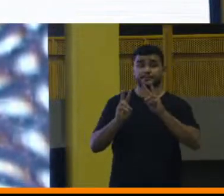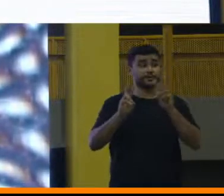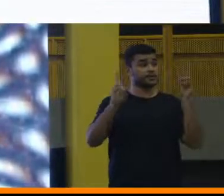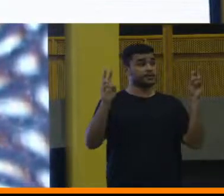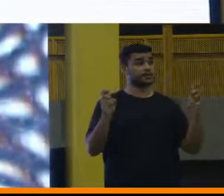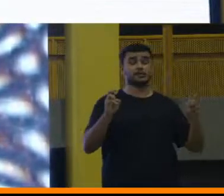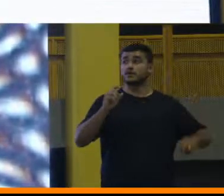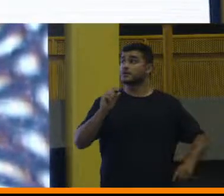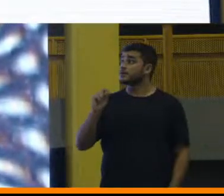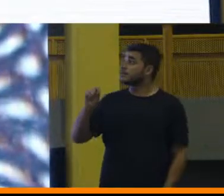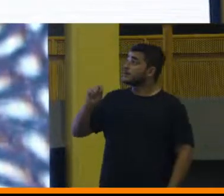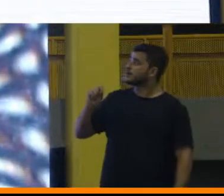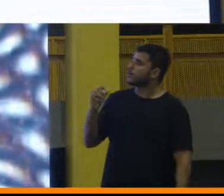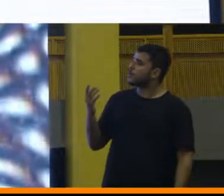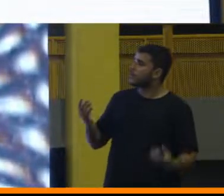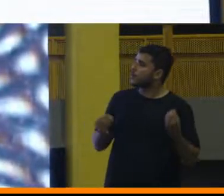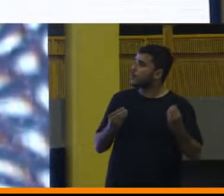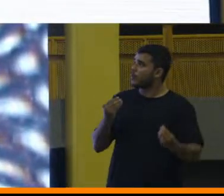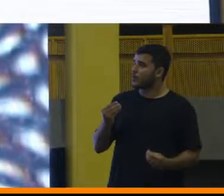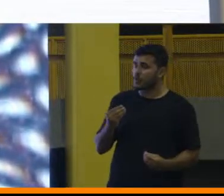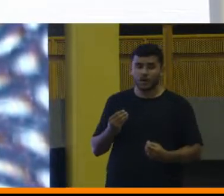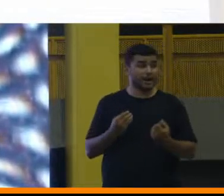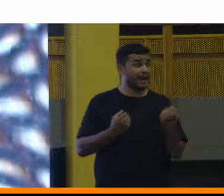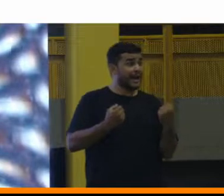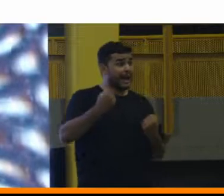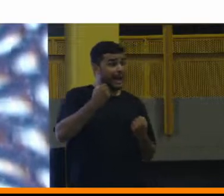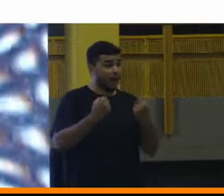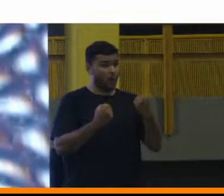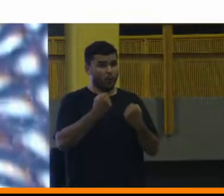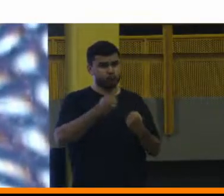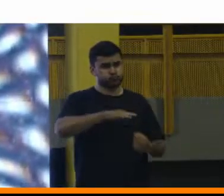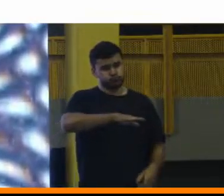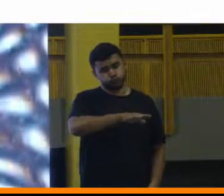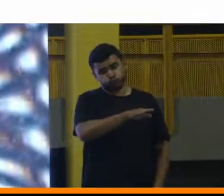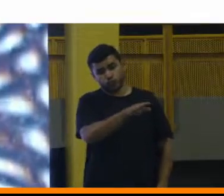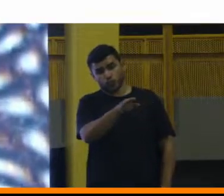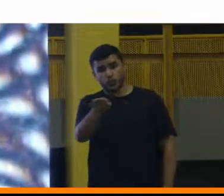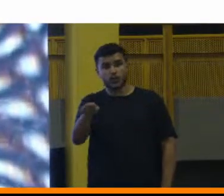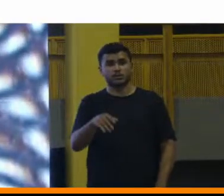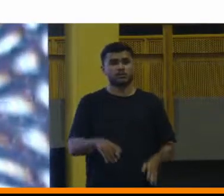respeito de como os carros fazem a curva.